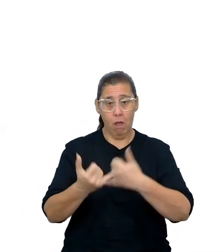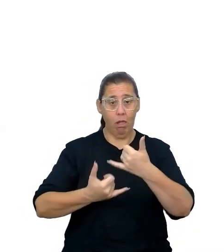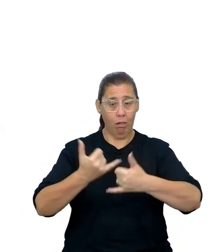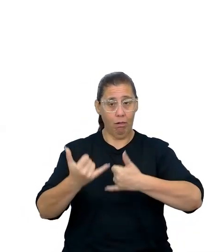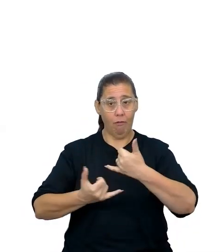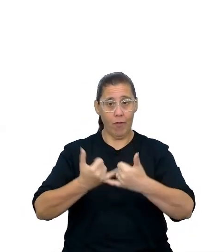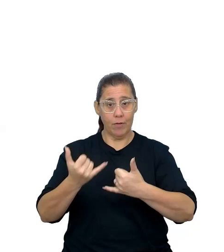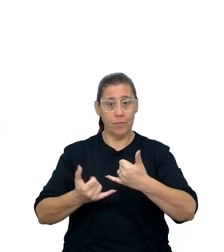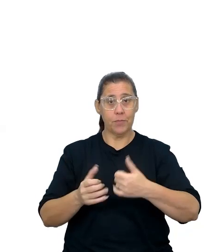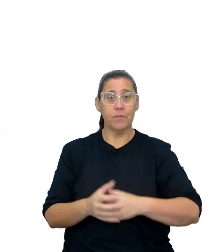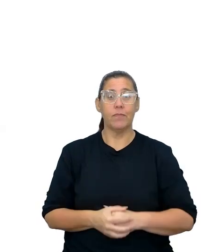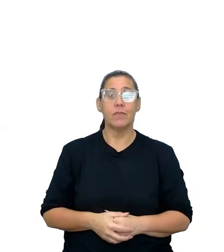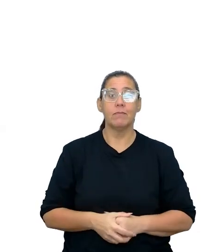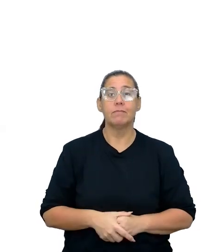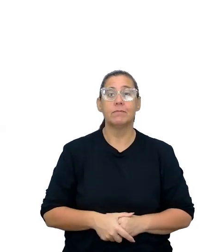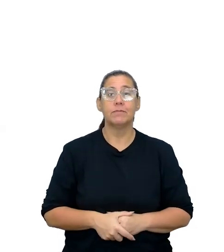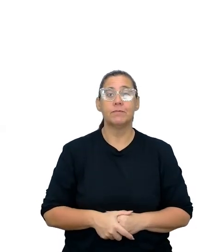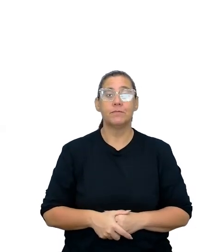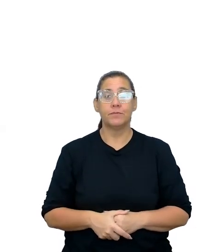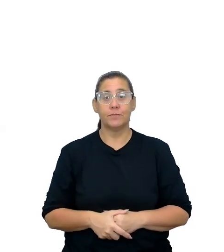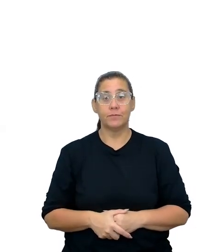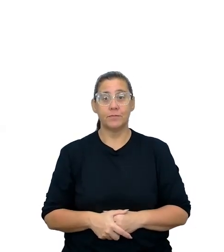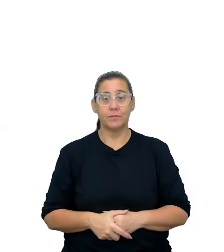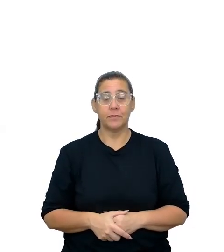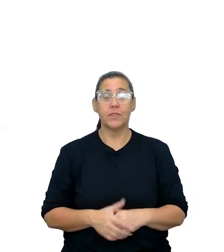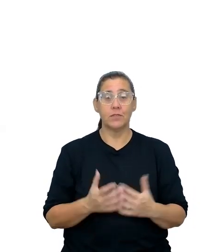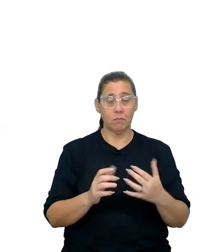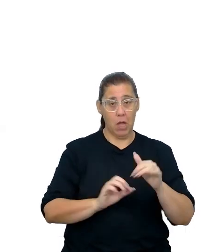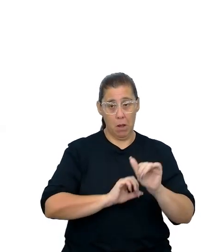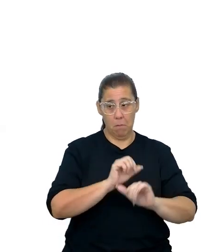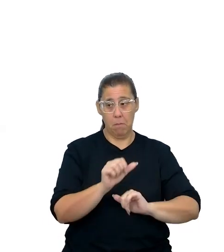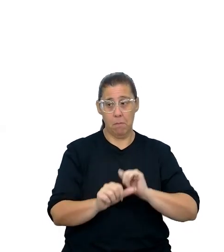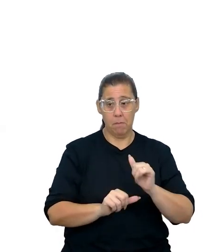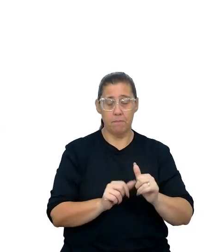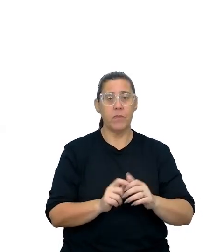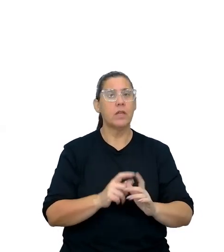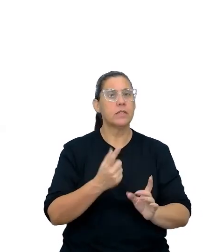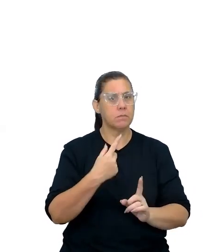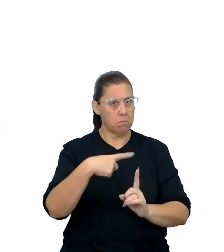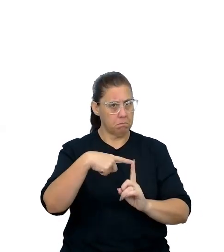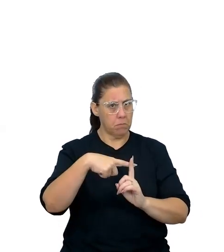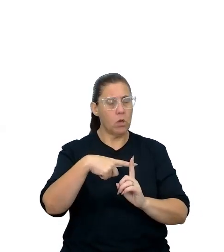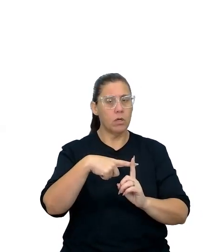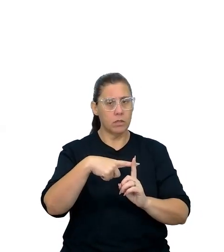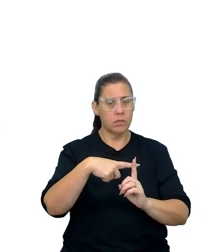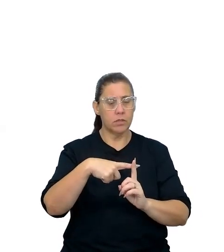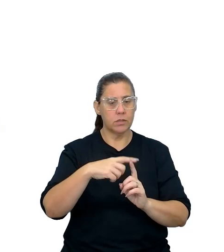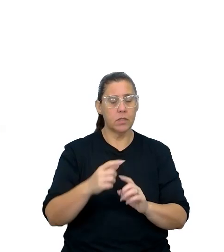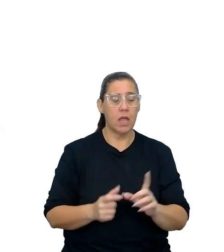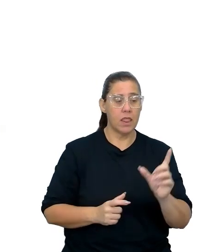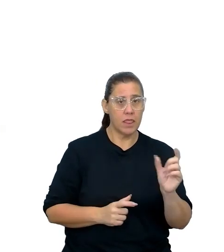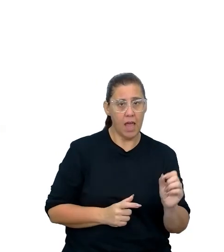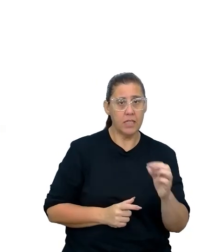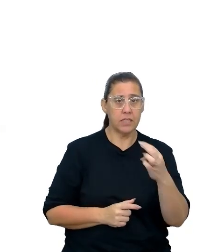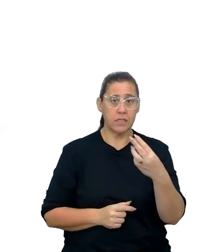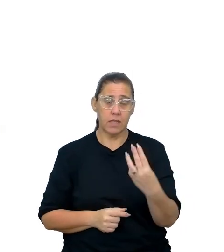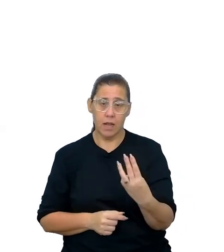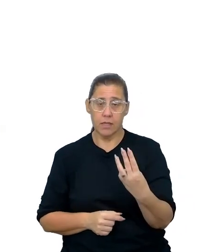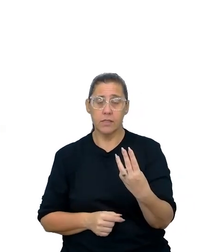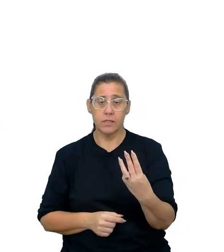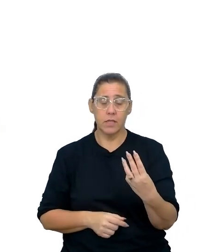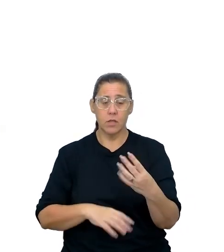aí das figurinhas. Mas são transformações aqui positivas, né? De 10 e de 3,